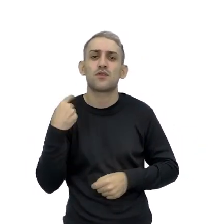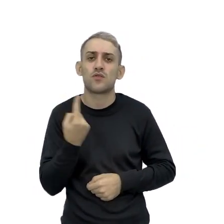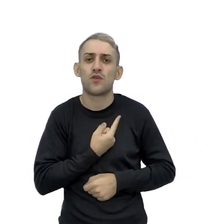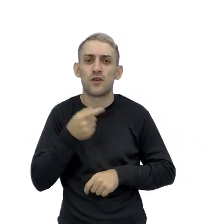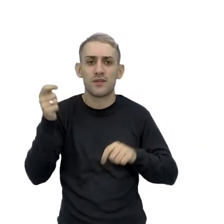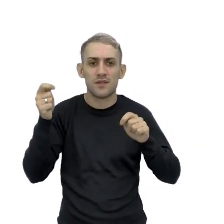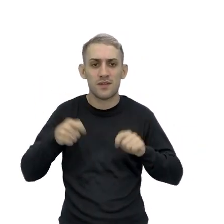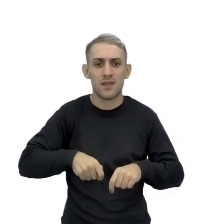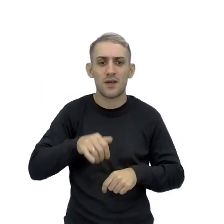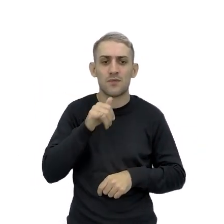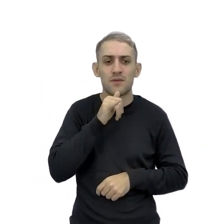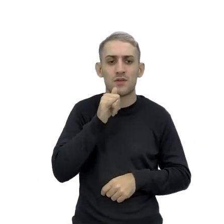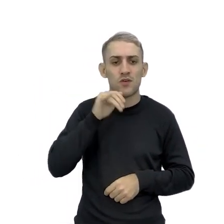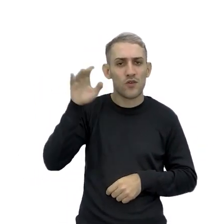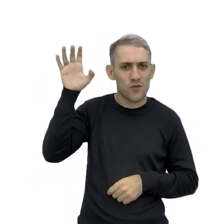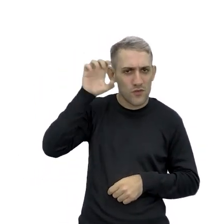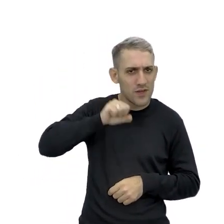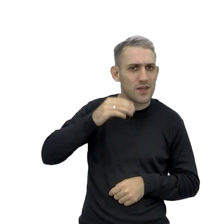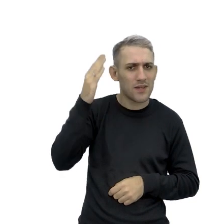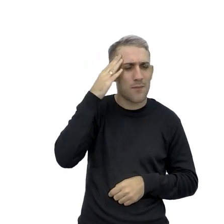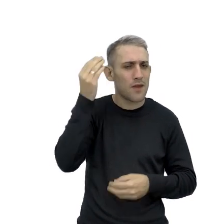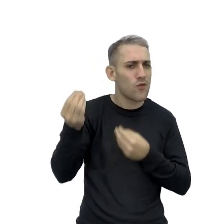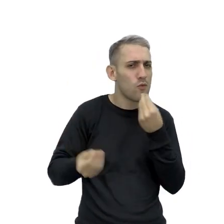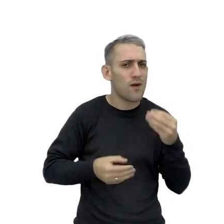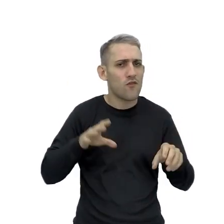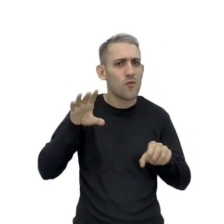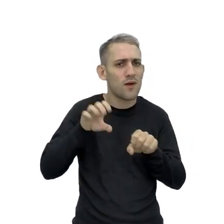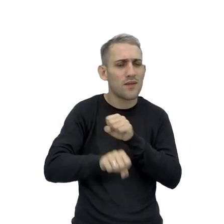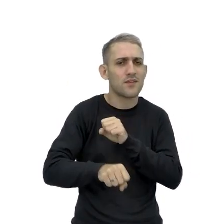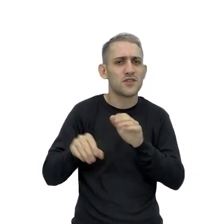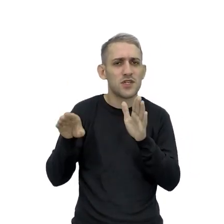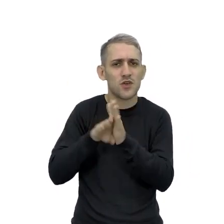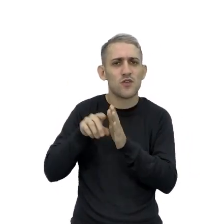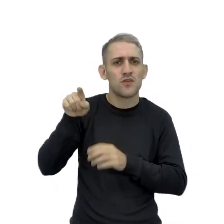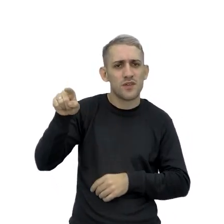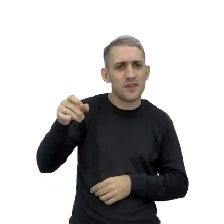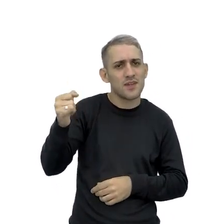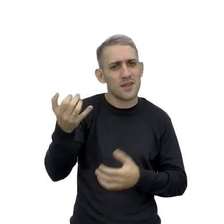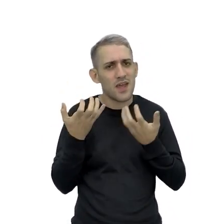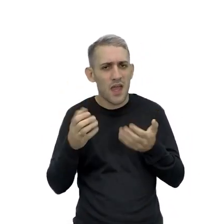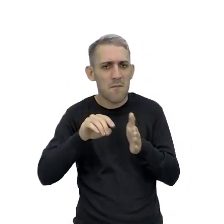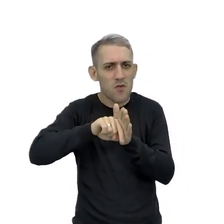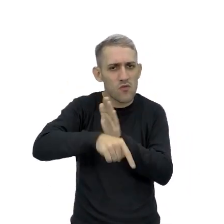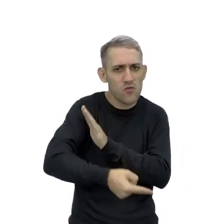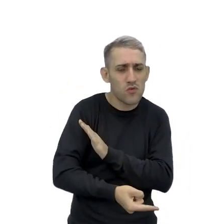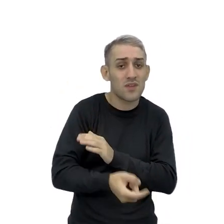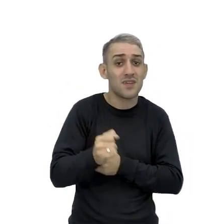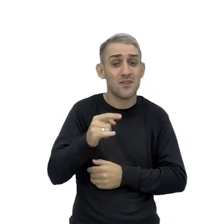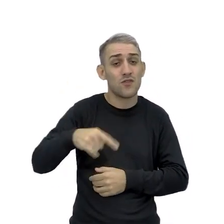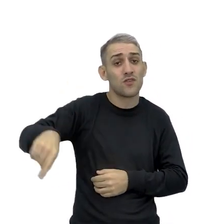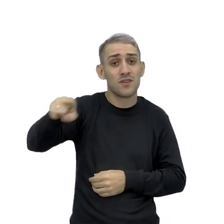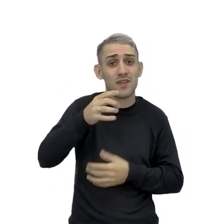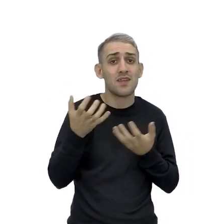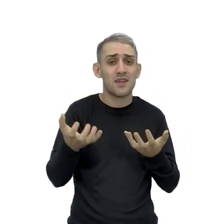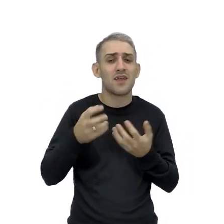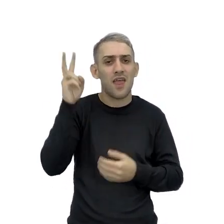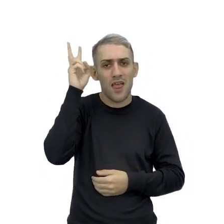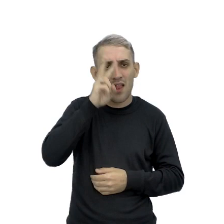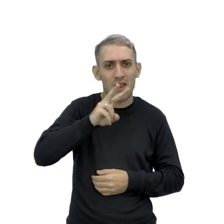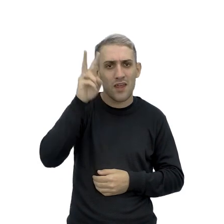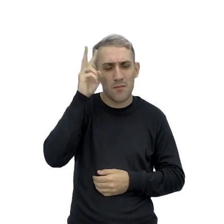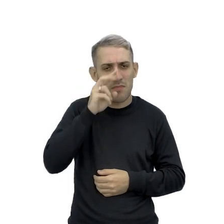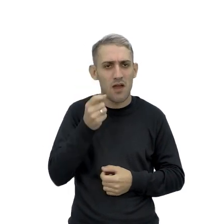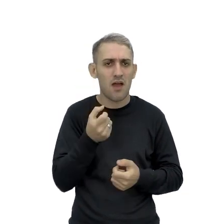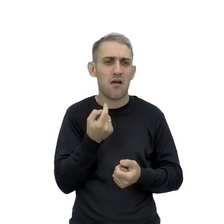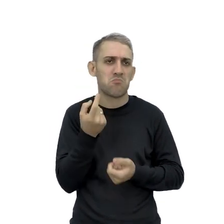conseguimos ouvi-lo e saber, então, como essa formação está chegando, se você quer que seja aprofundado, se você quer que seja retomado